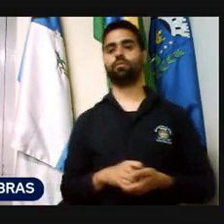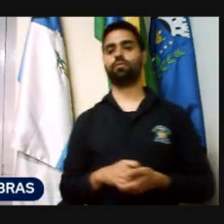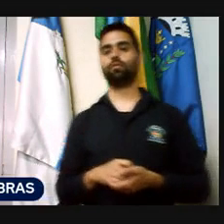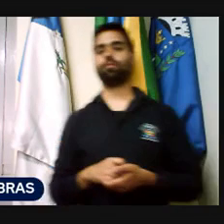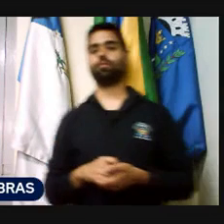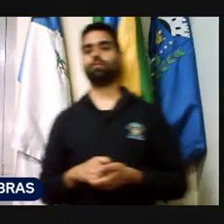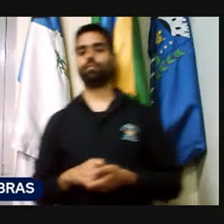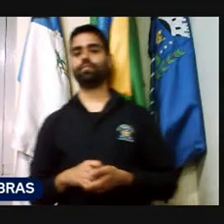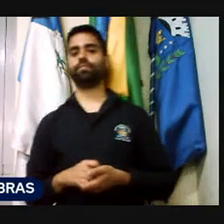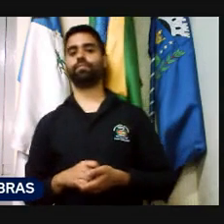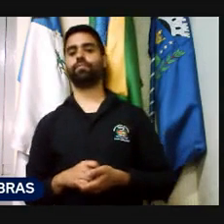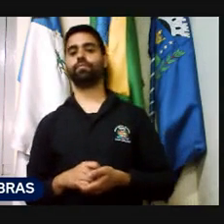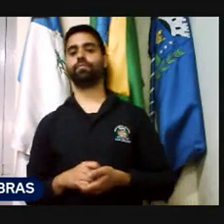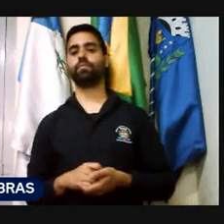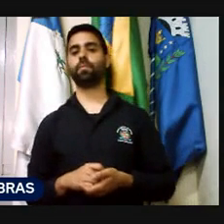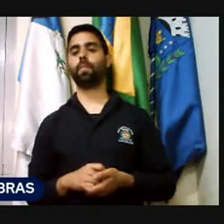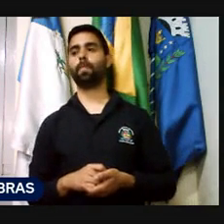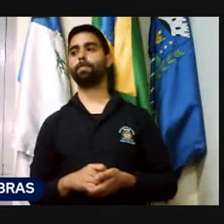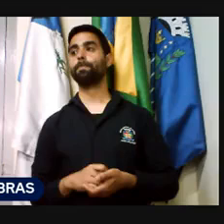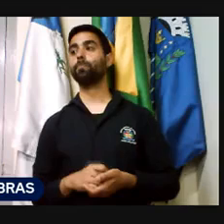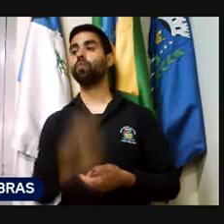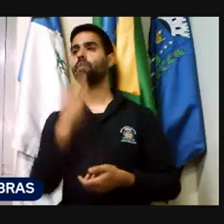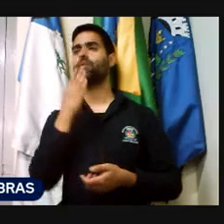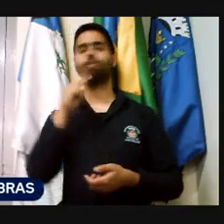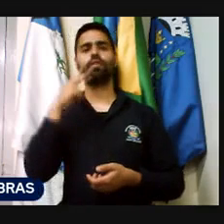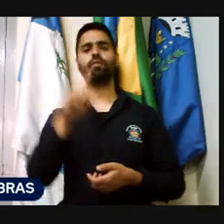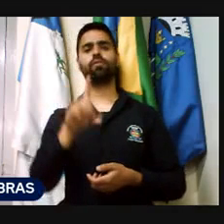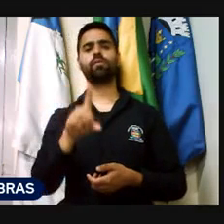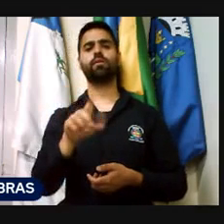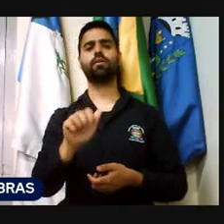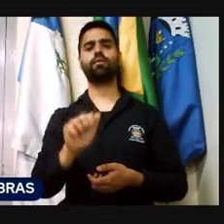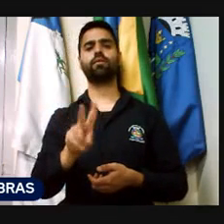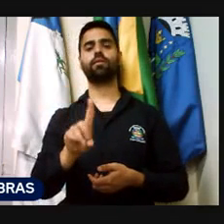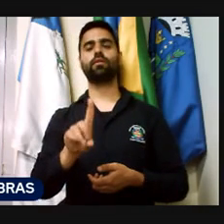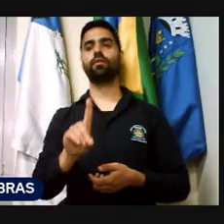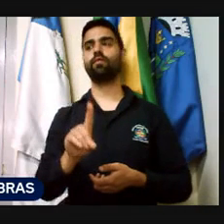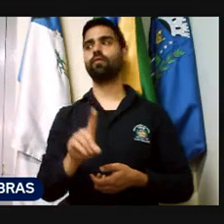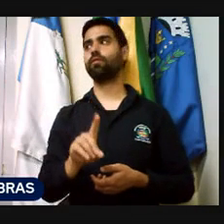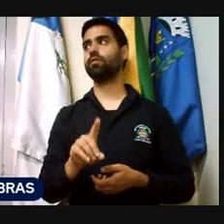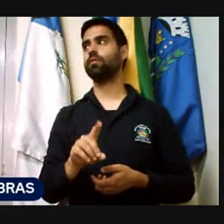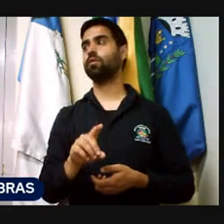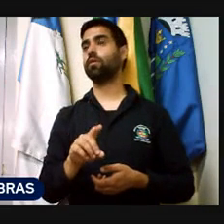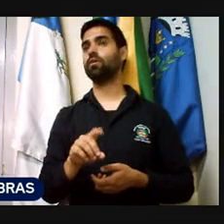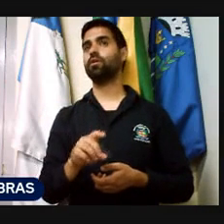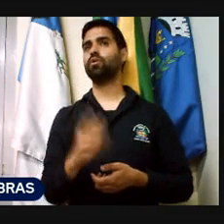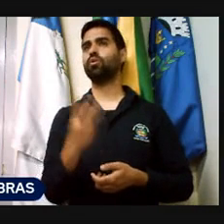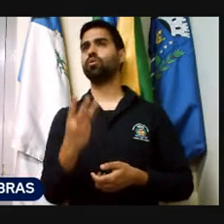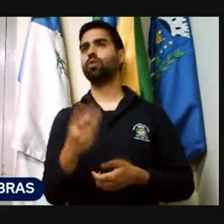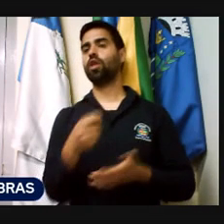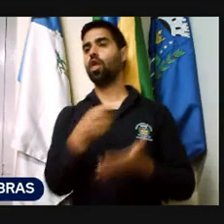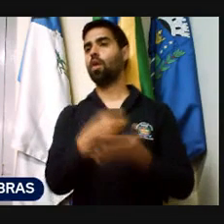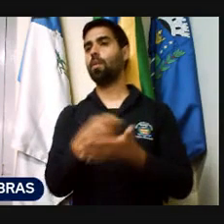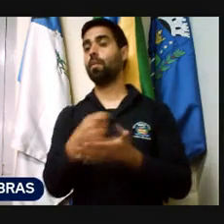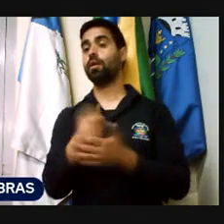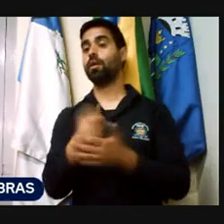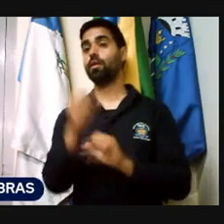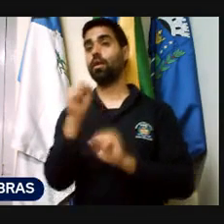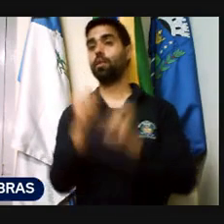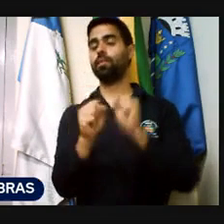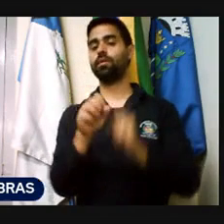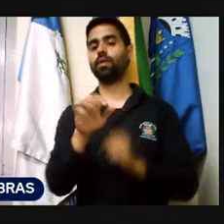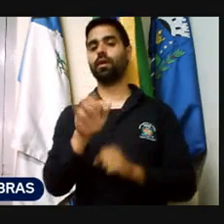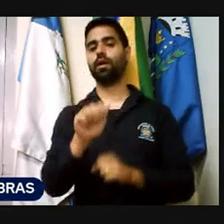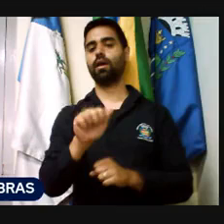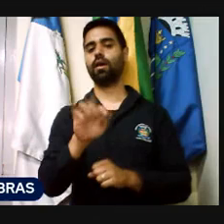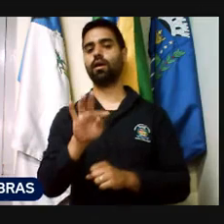Requerimento do vereador David Nogueira, solicitando três últimos processos de pagamento da empresa Atitude